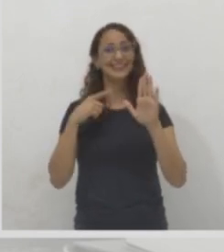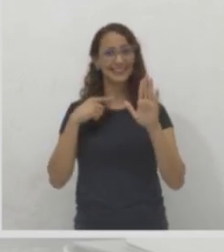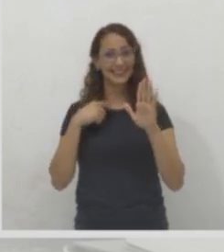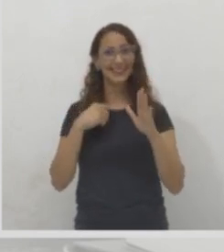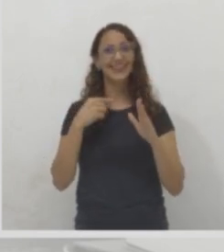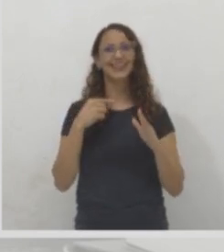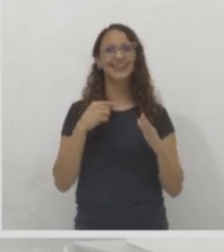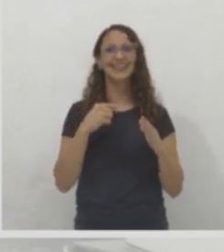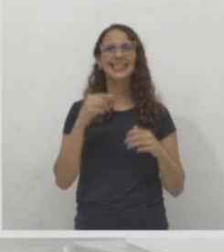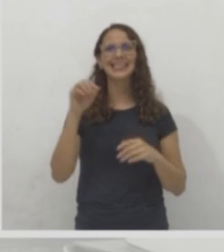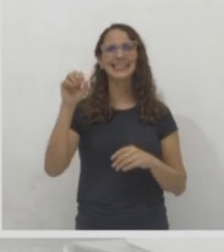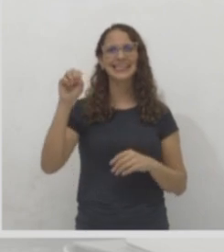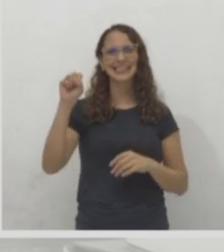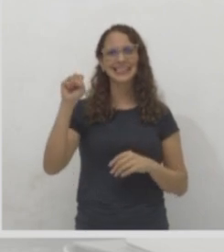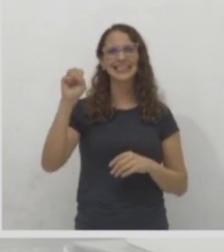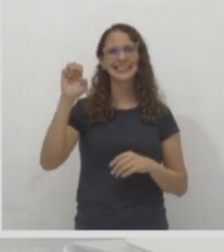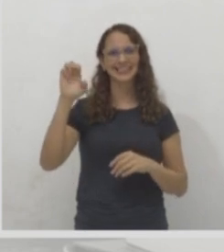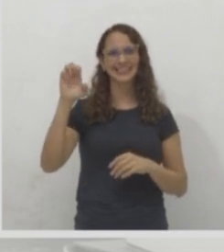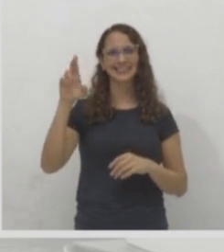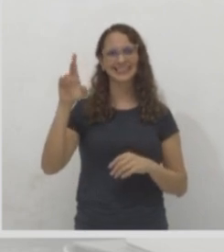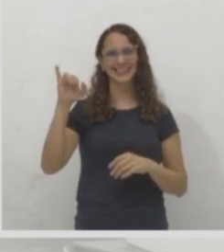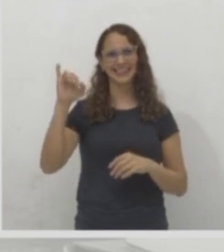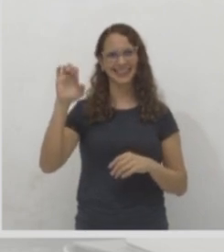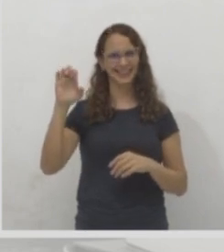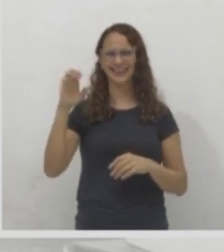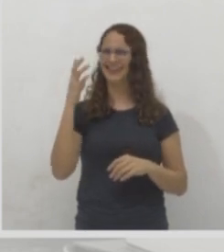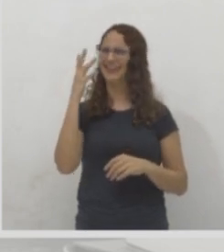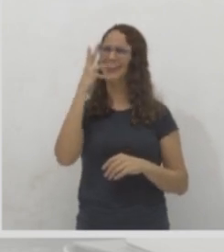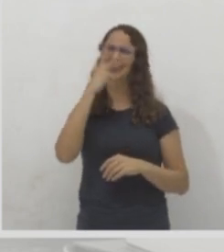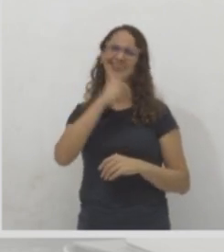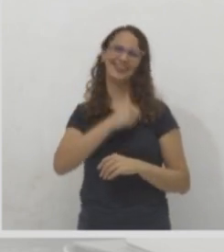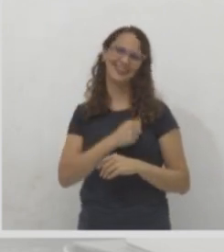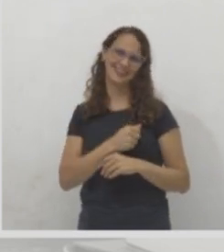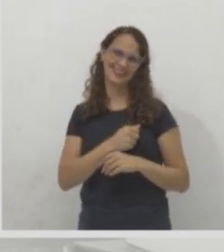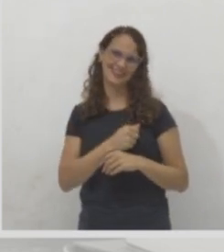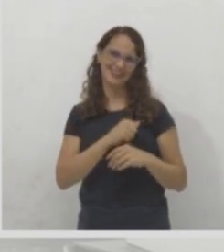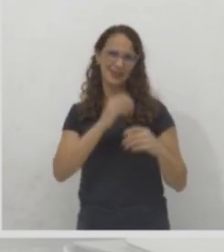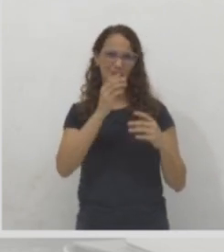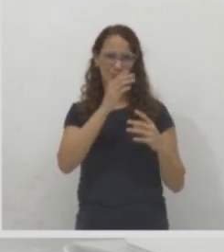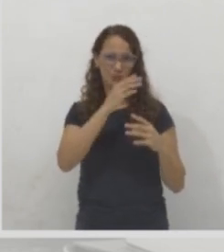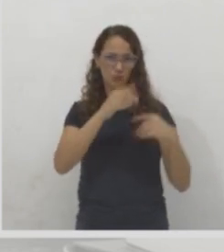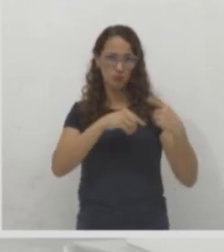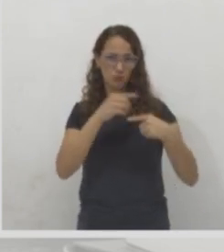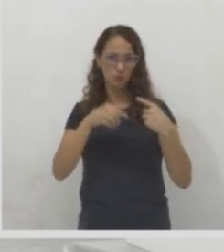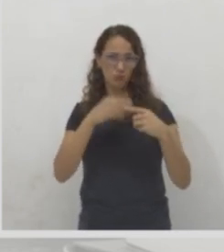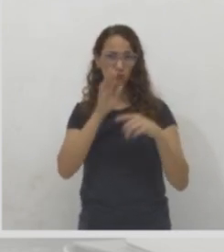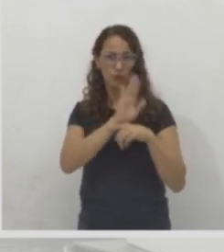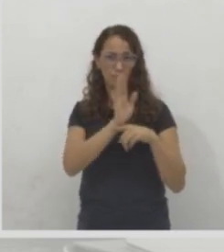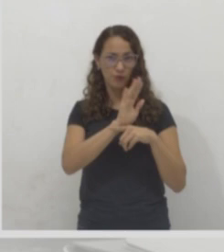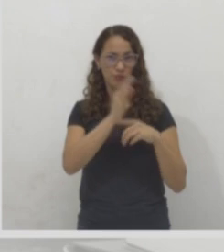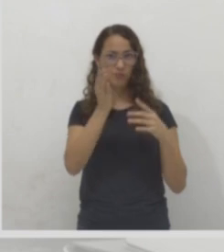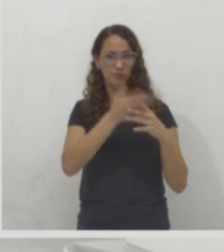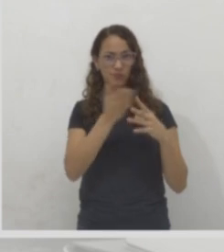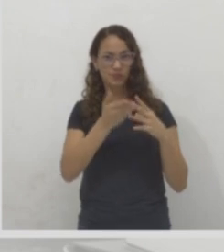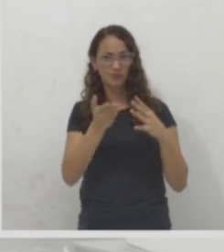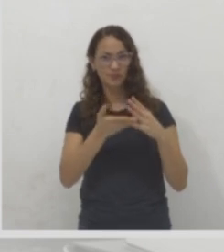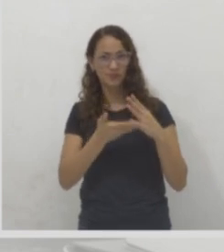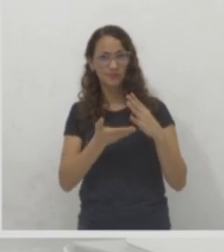maravilhosa, amores, se vocês puderem, assistam. E o que acontece? Então, eu